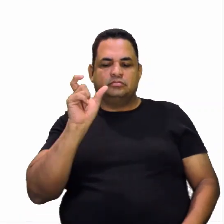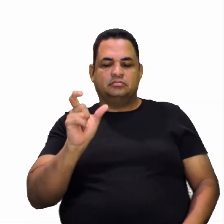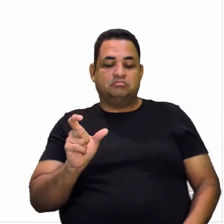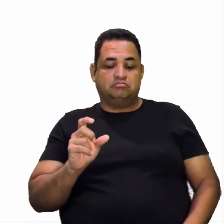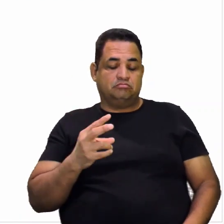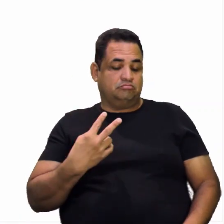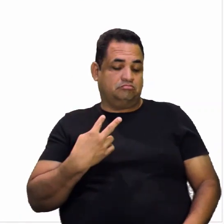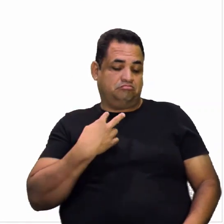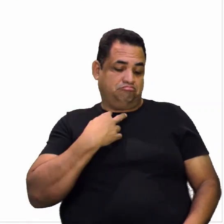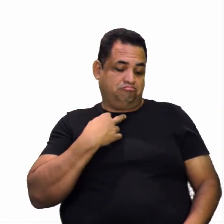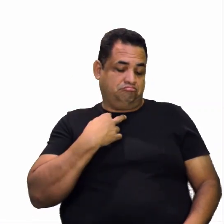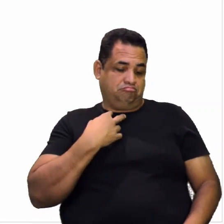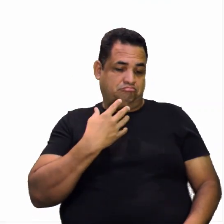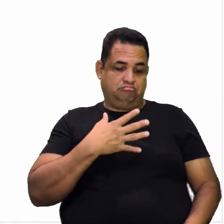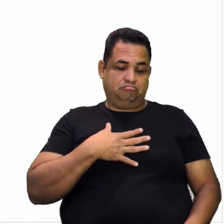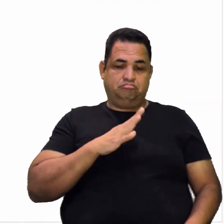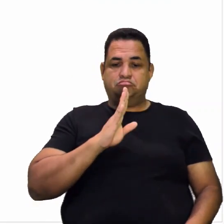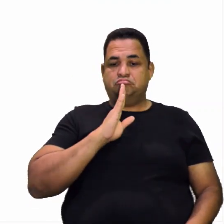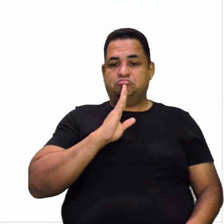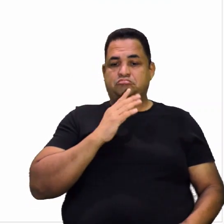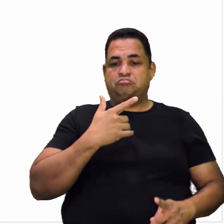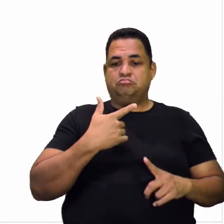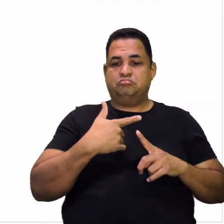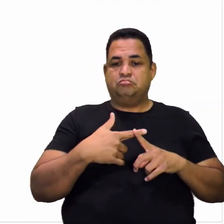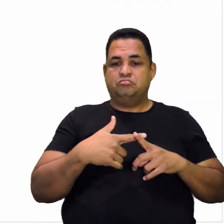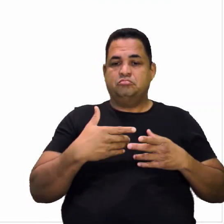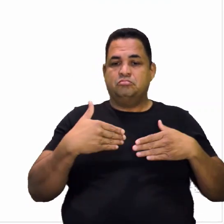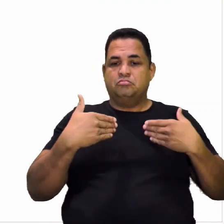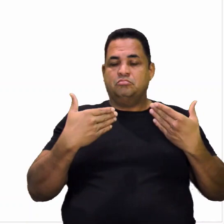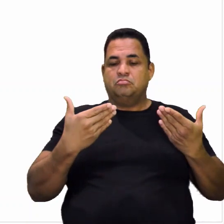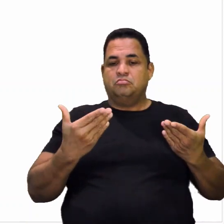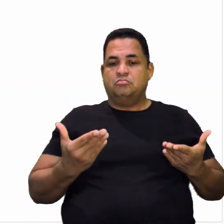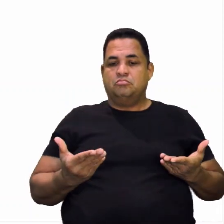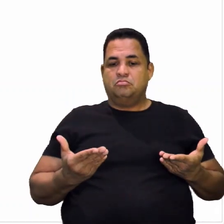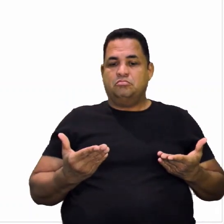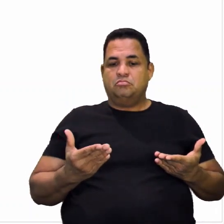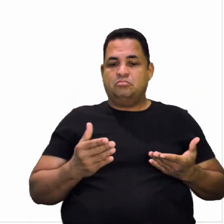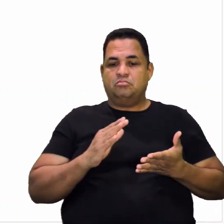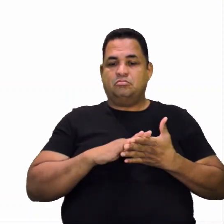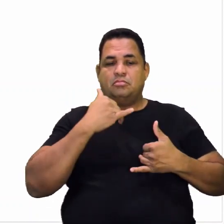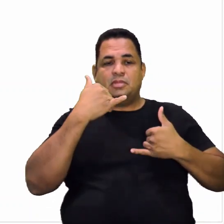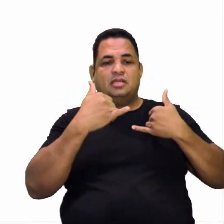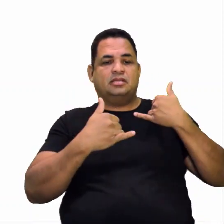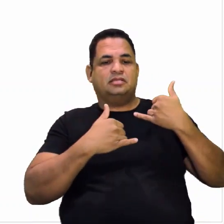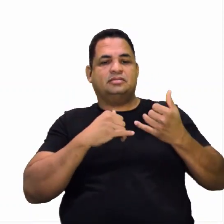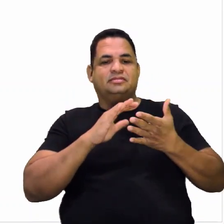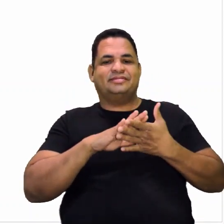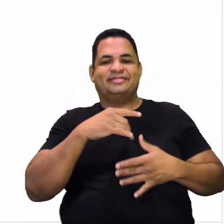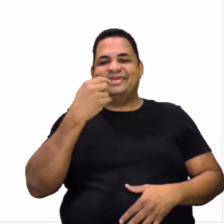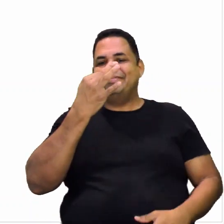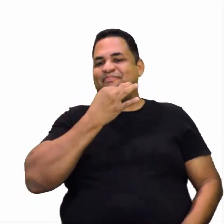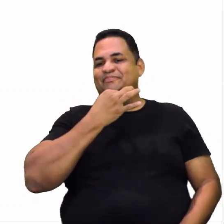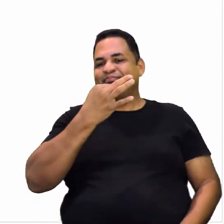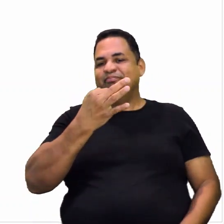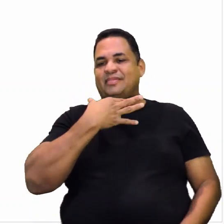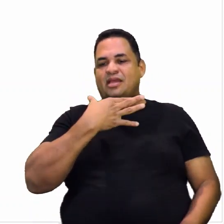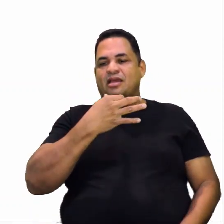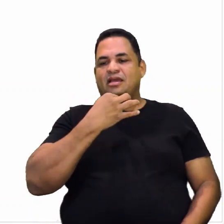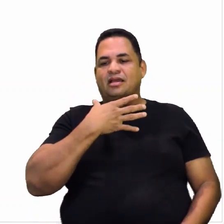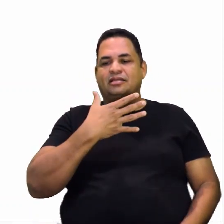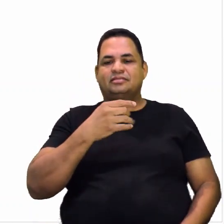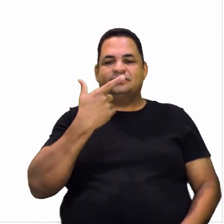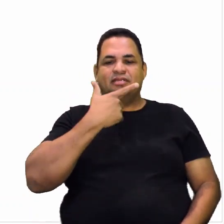reconhecido, porque como eles faziam comédia, sátira, então poderia